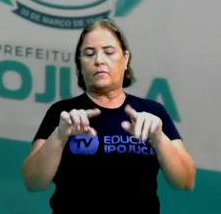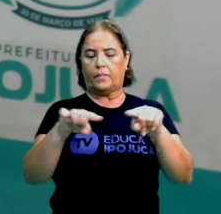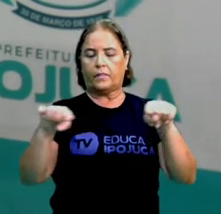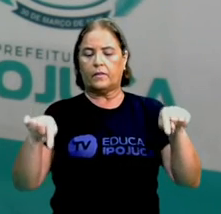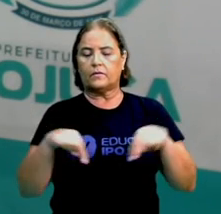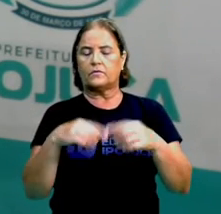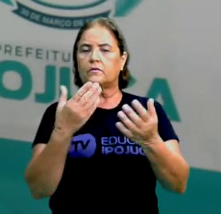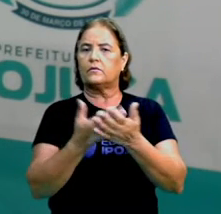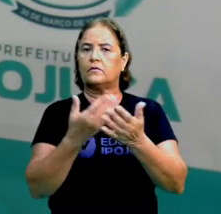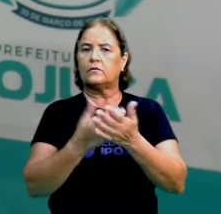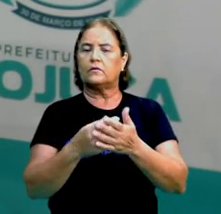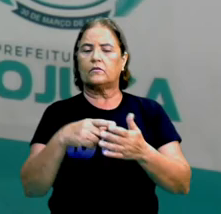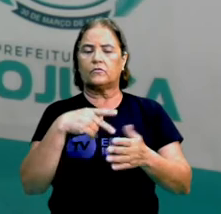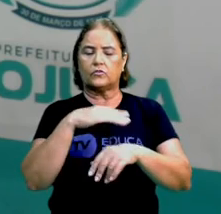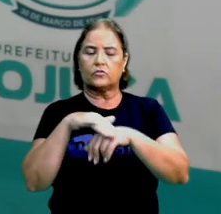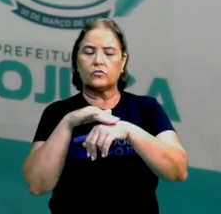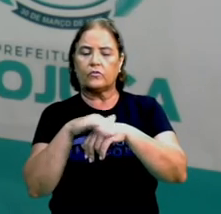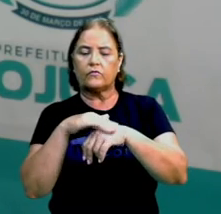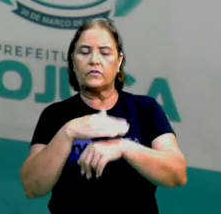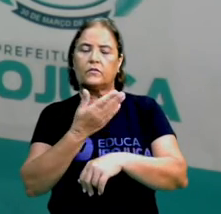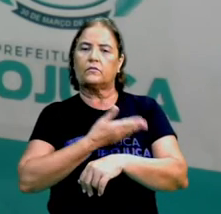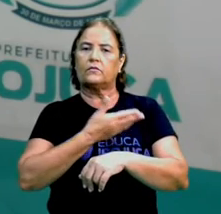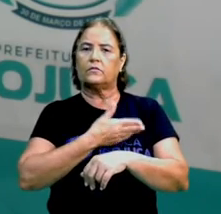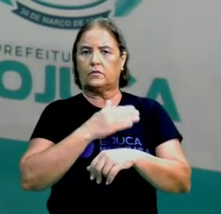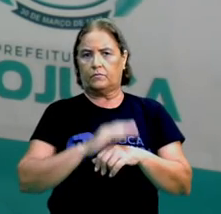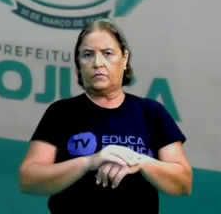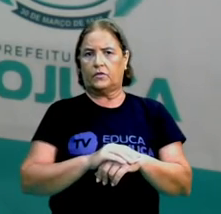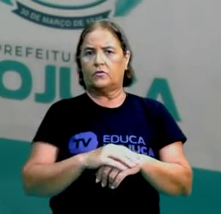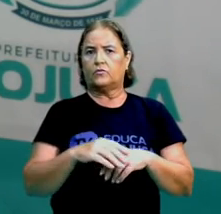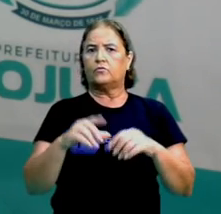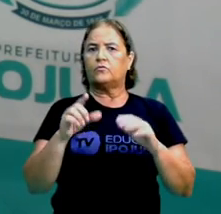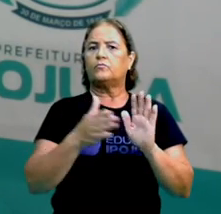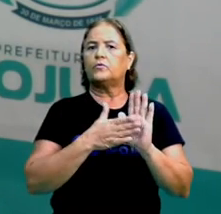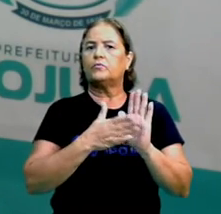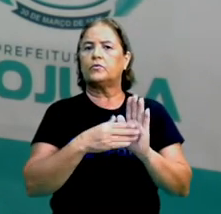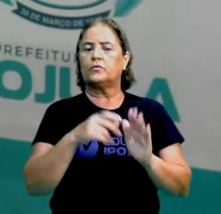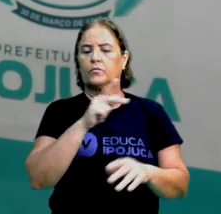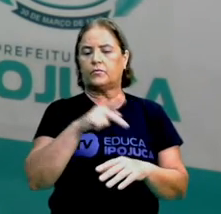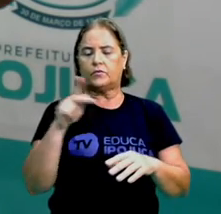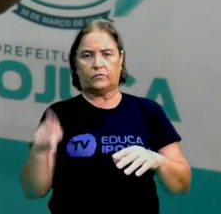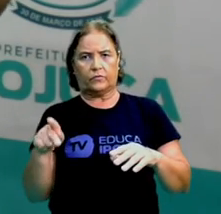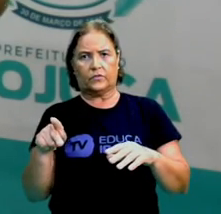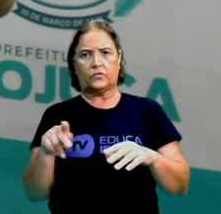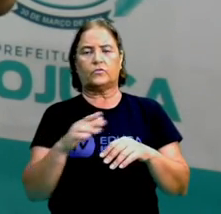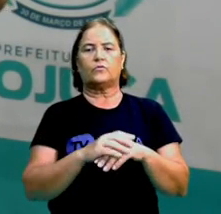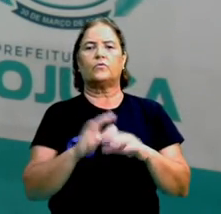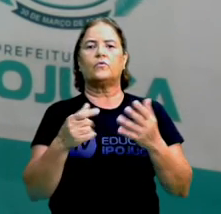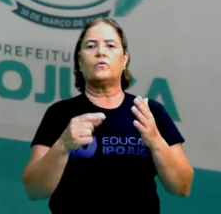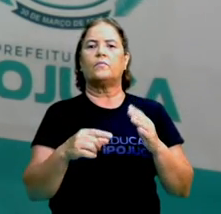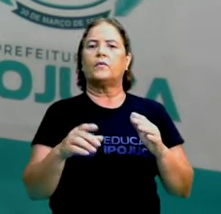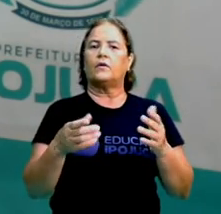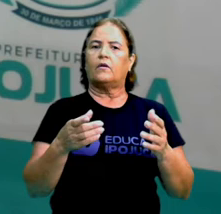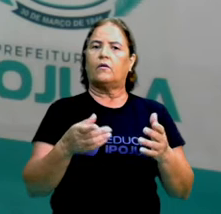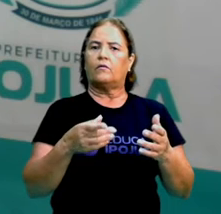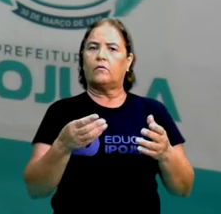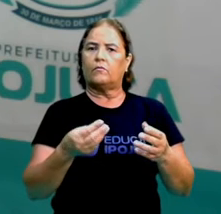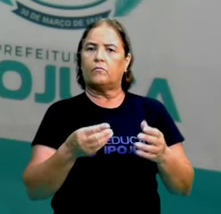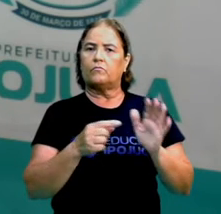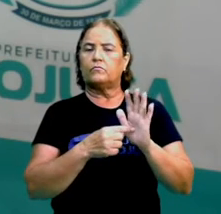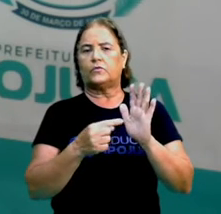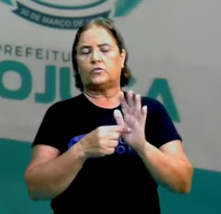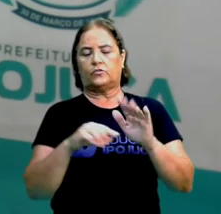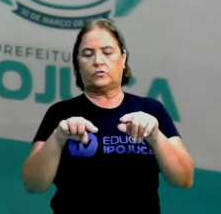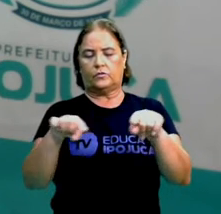os colegas. Proponha isso para o seu professor, a sua professora, trazer essa vivência em sala de aula.